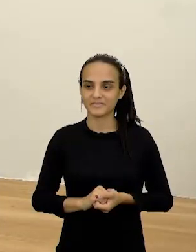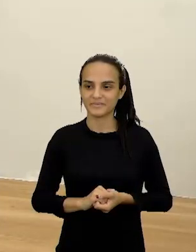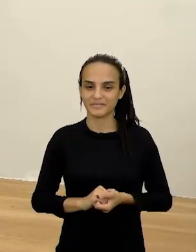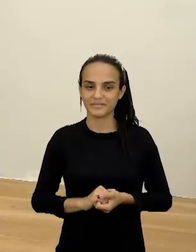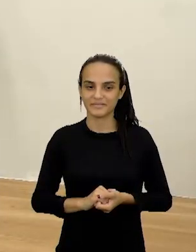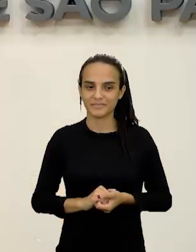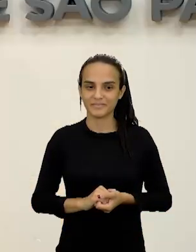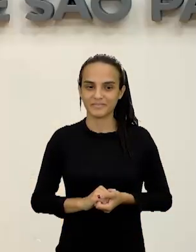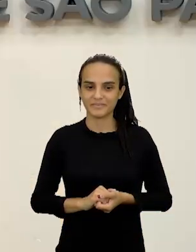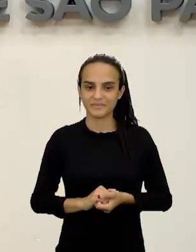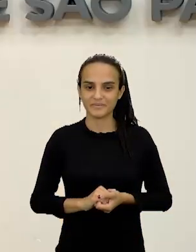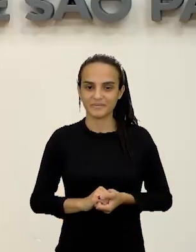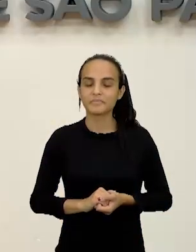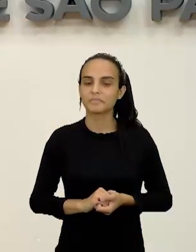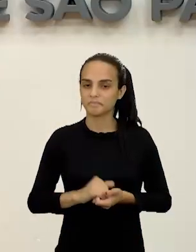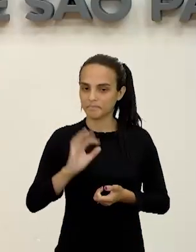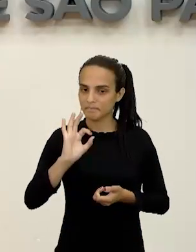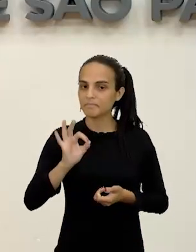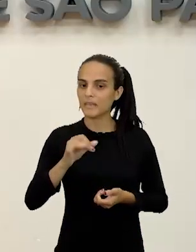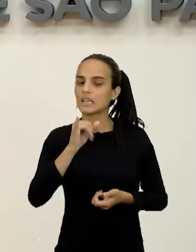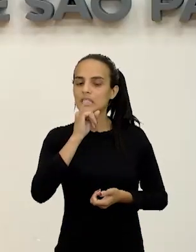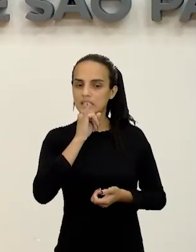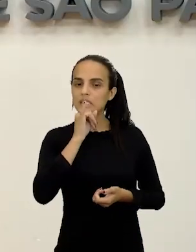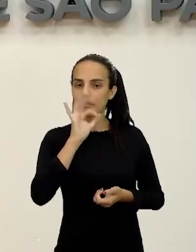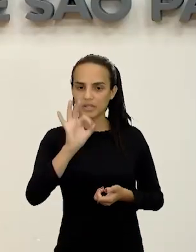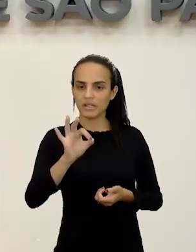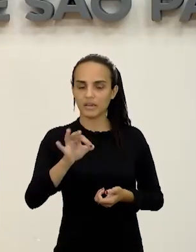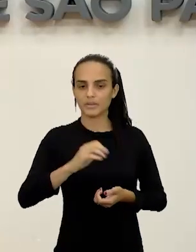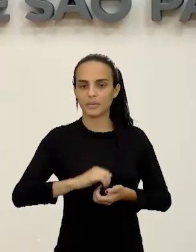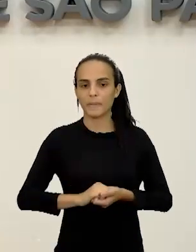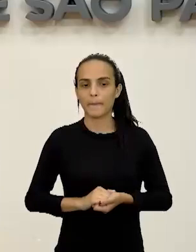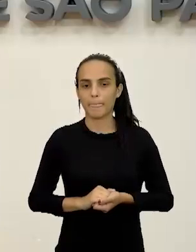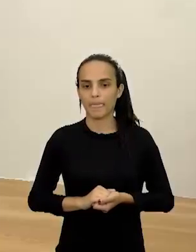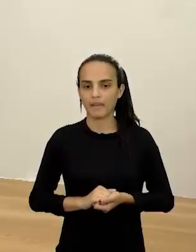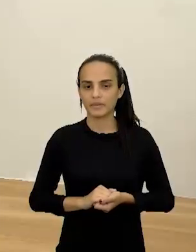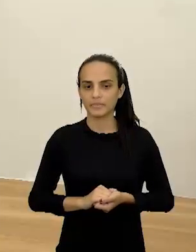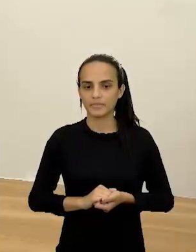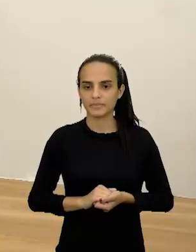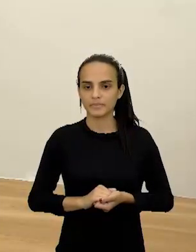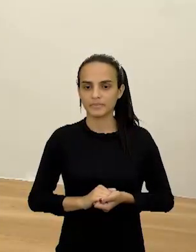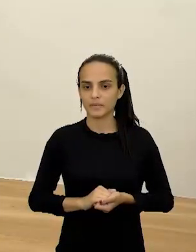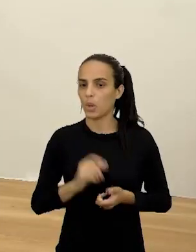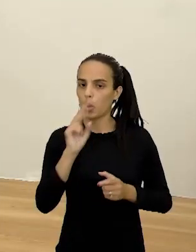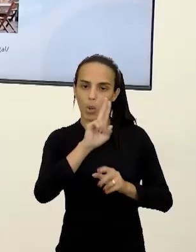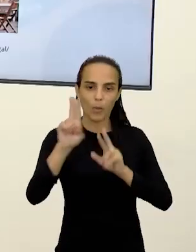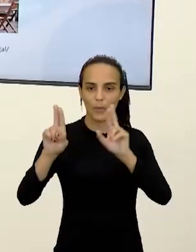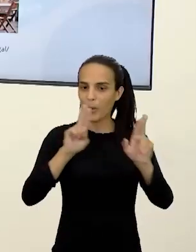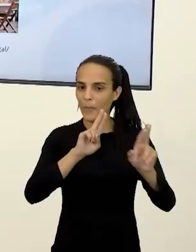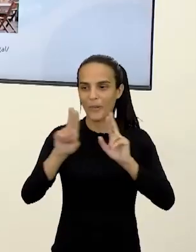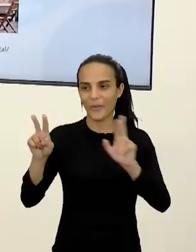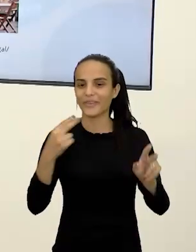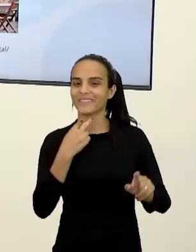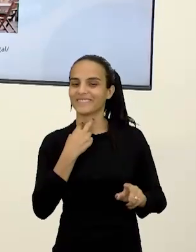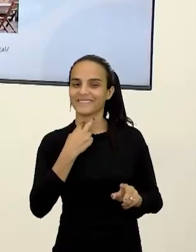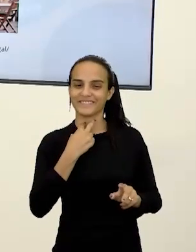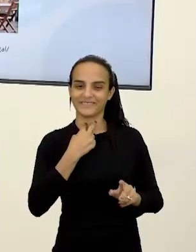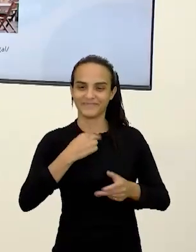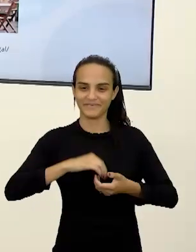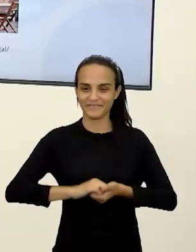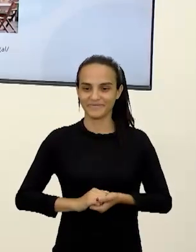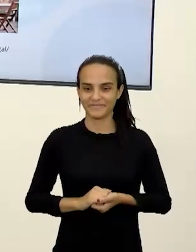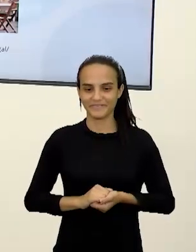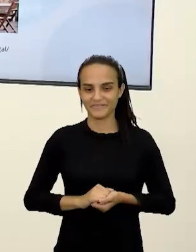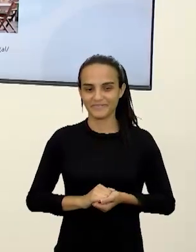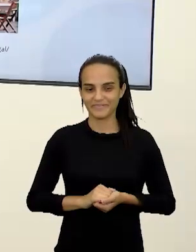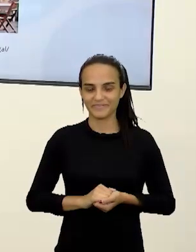Exemplo, isso, professora Raquel, esse exemplo é assim, esse exemplo. Não podemos citar nomes, porque também as marcas registradas, né?